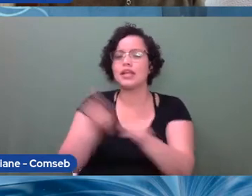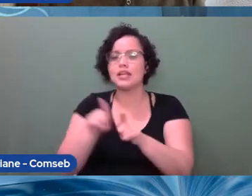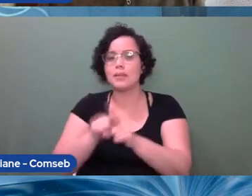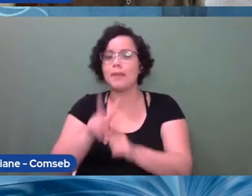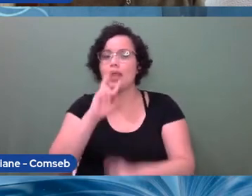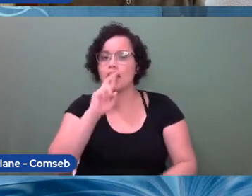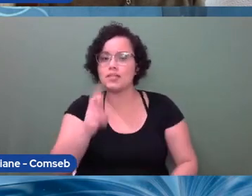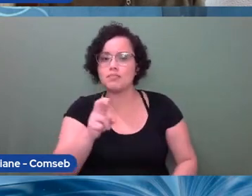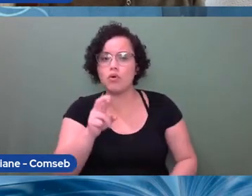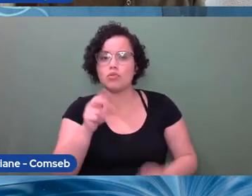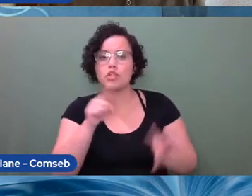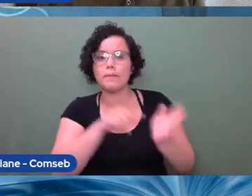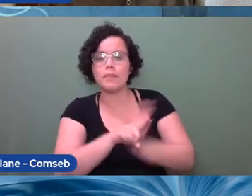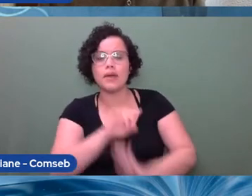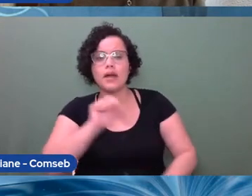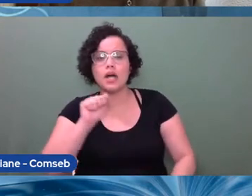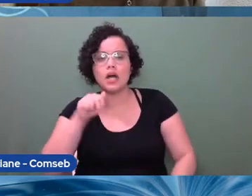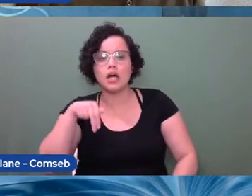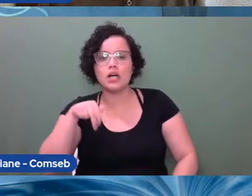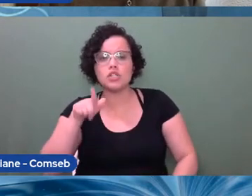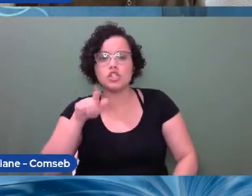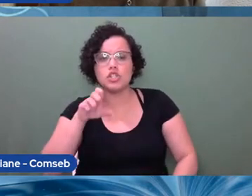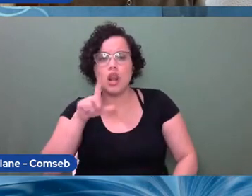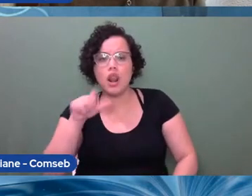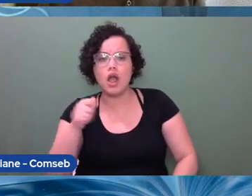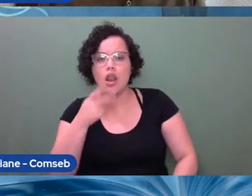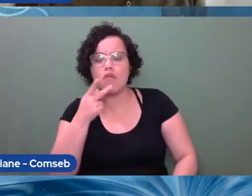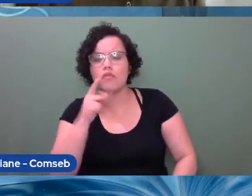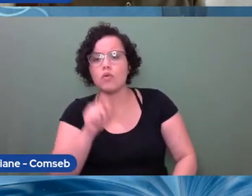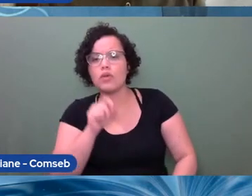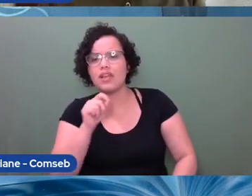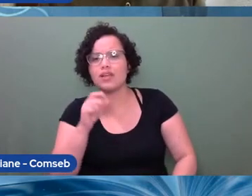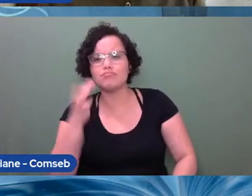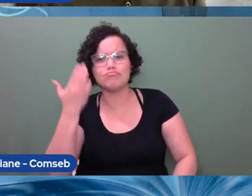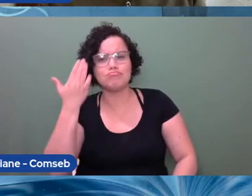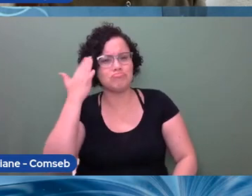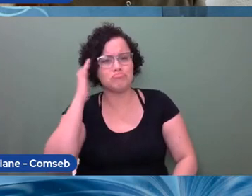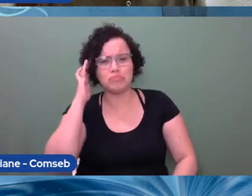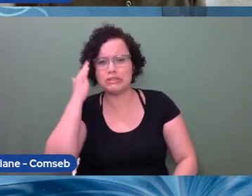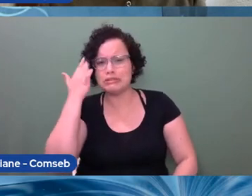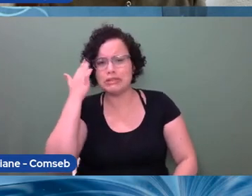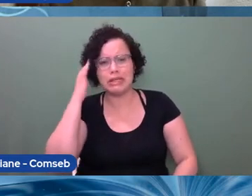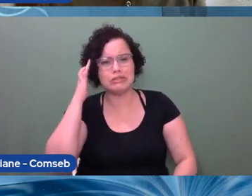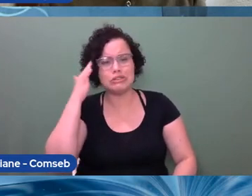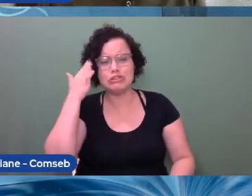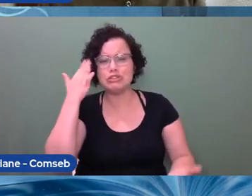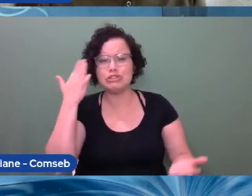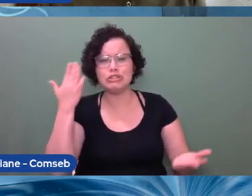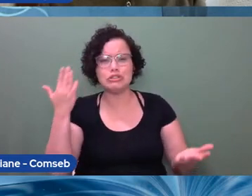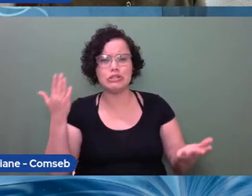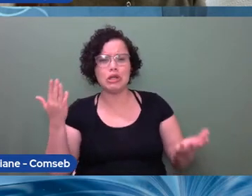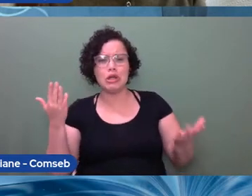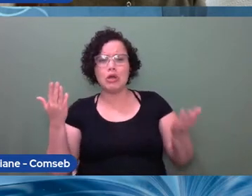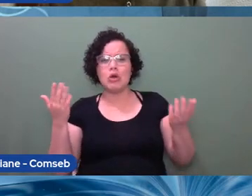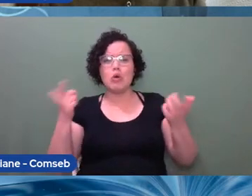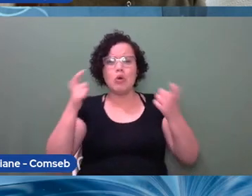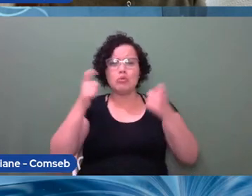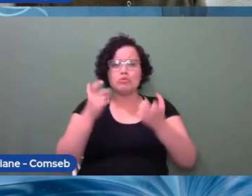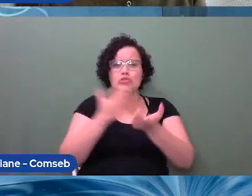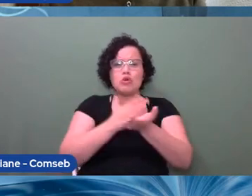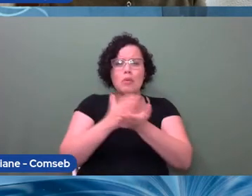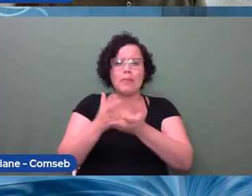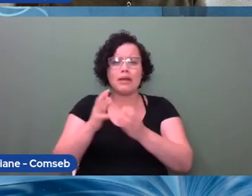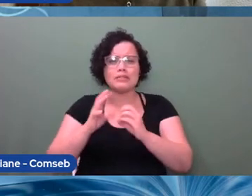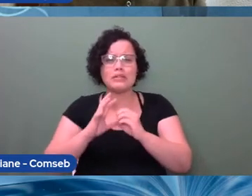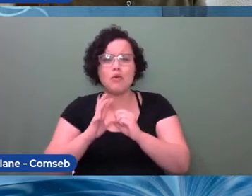Sancho, que coloca no nosso chat que ela não entende muito bem aonde entra o fluido